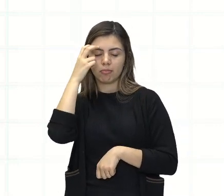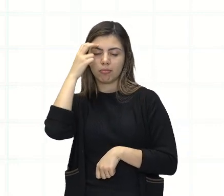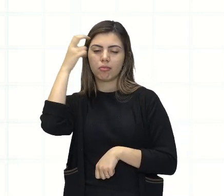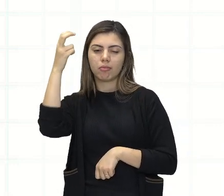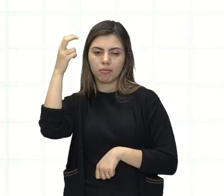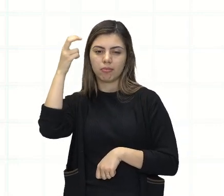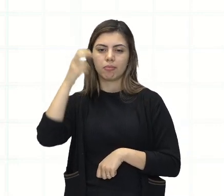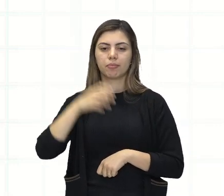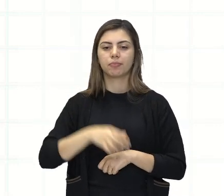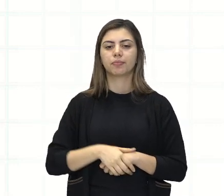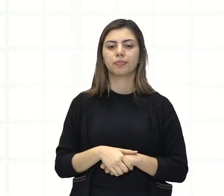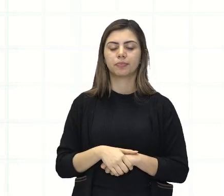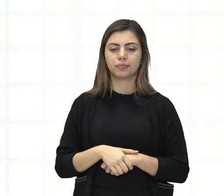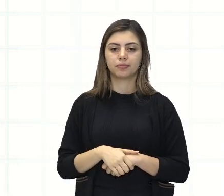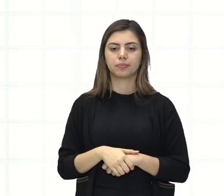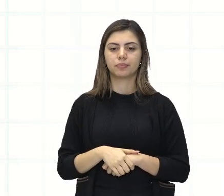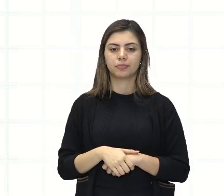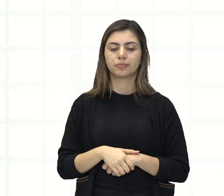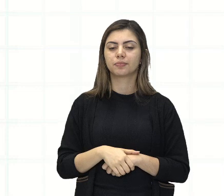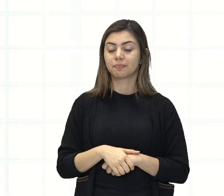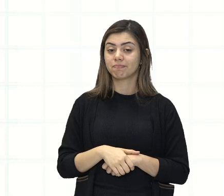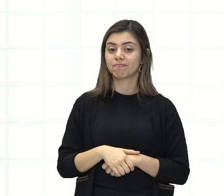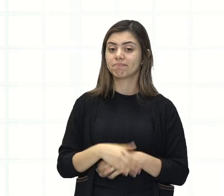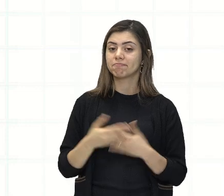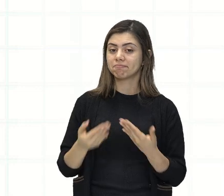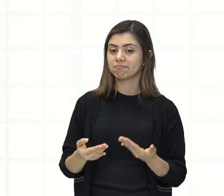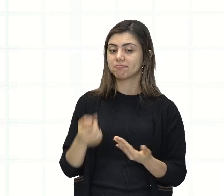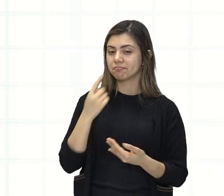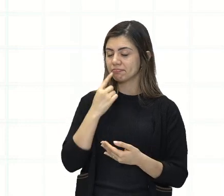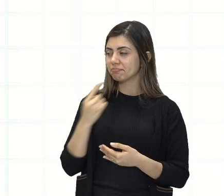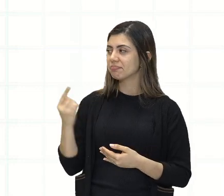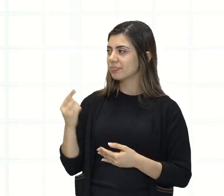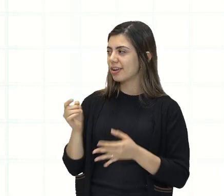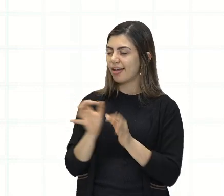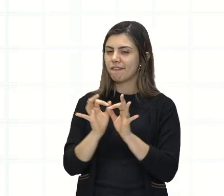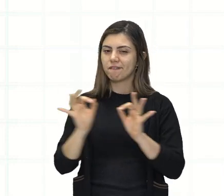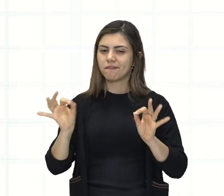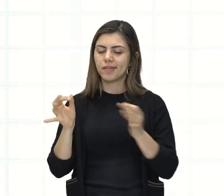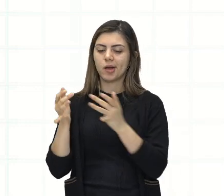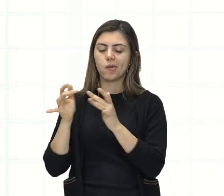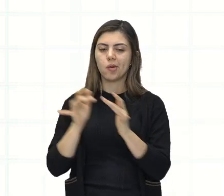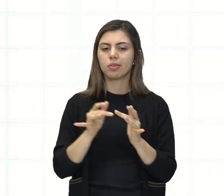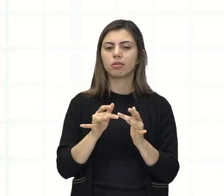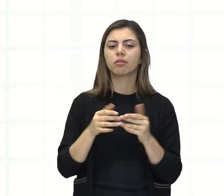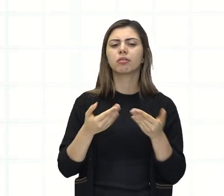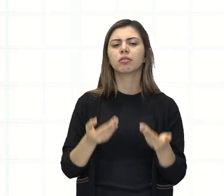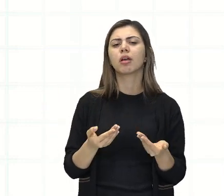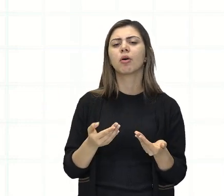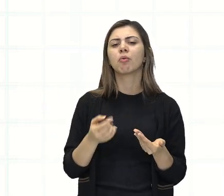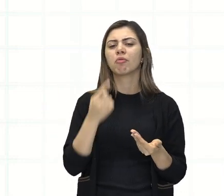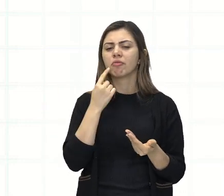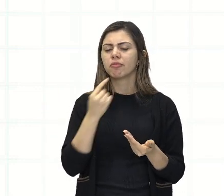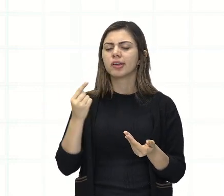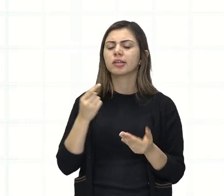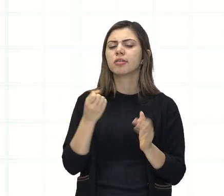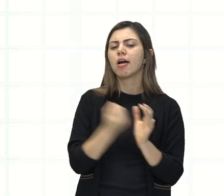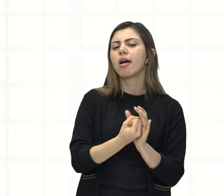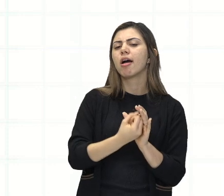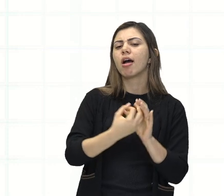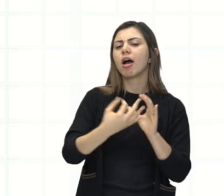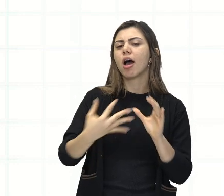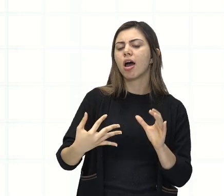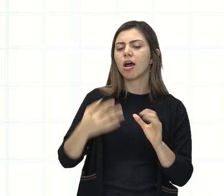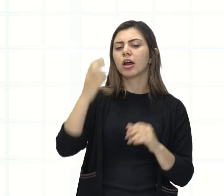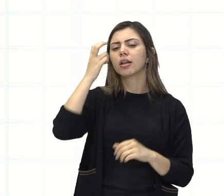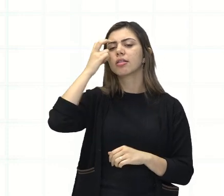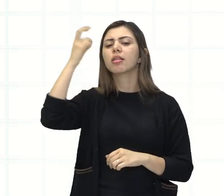inteligentes. Muito bem. Olha só o contexto, turma. Quem é que tem essa característica de